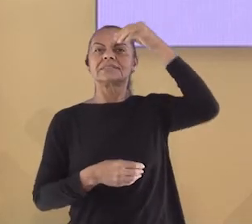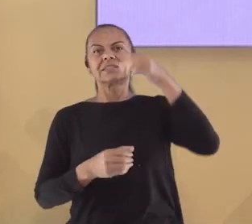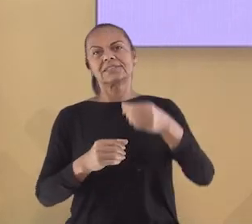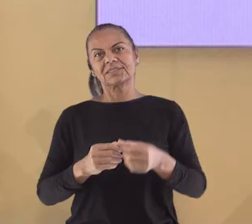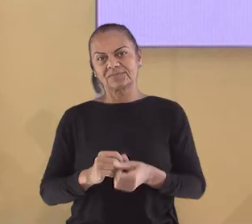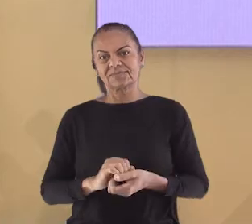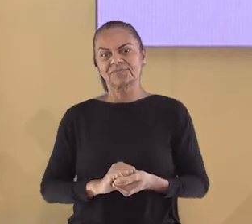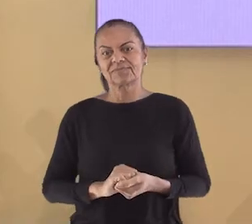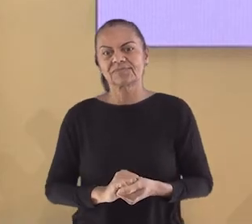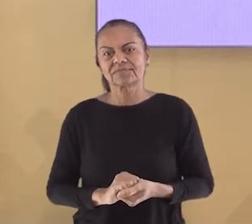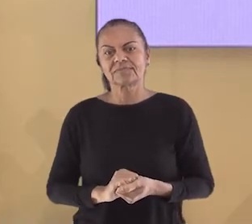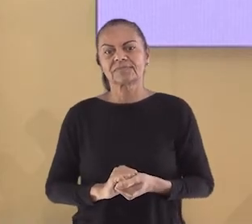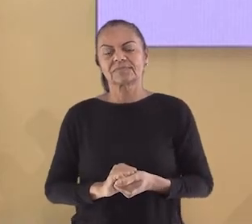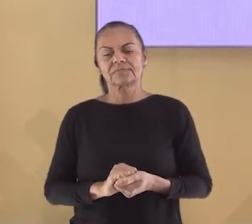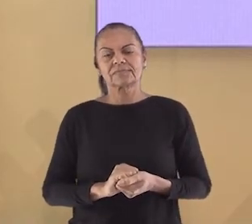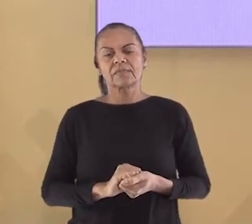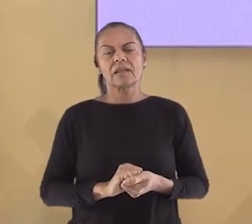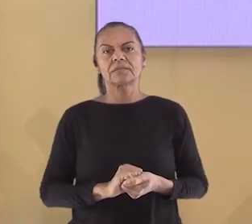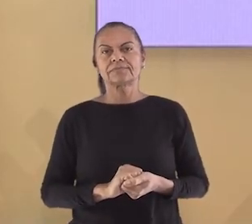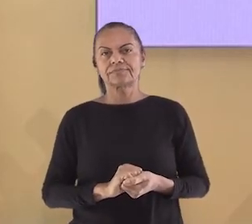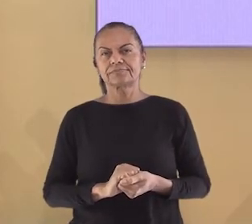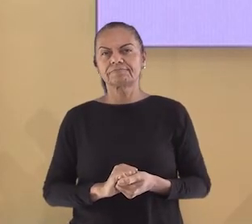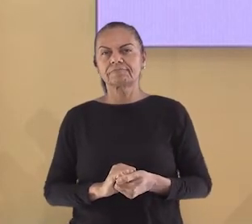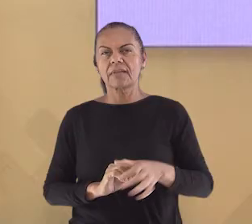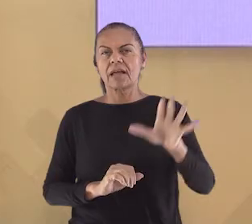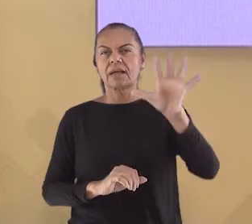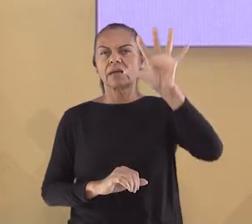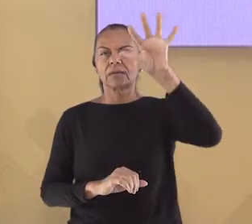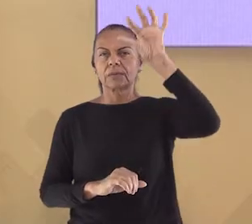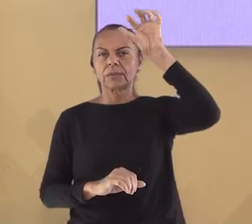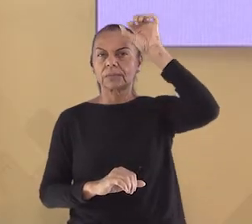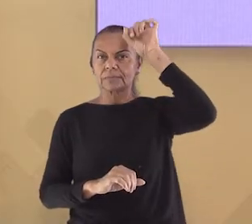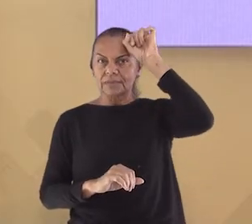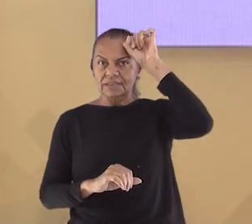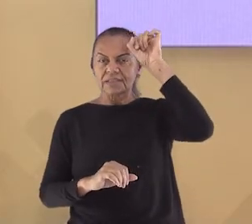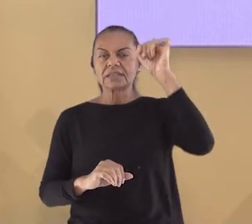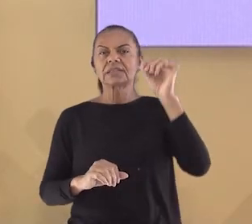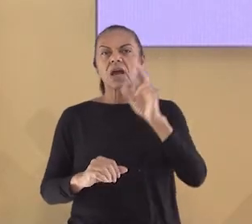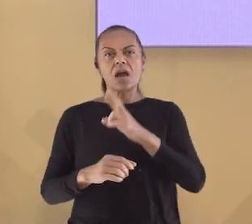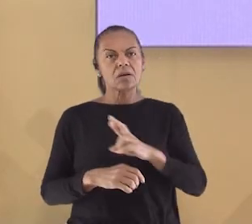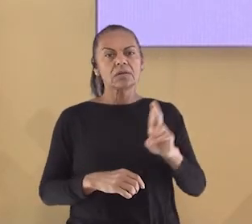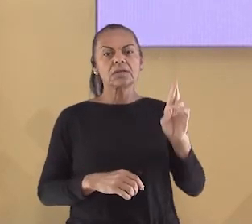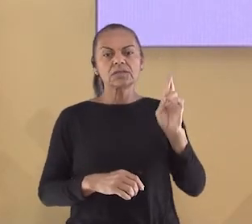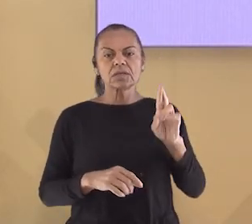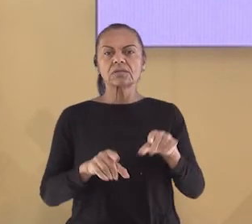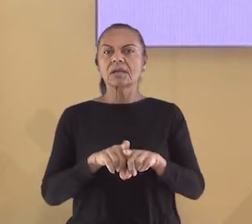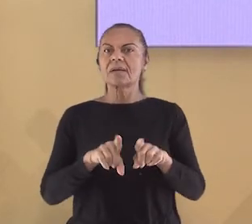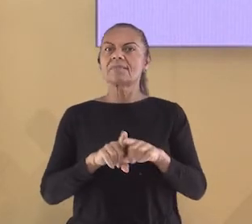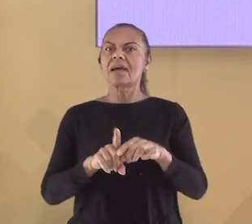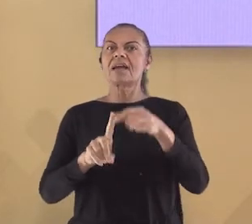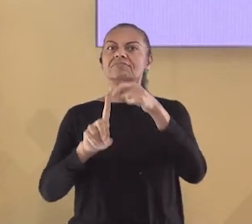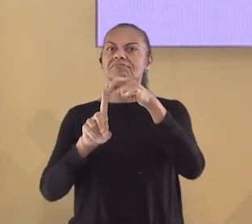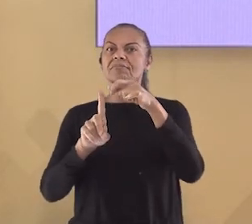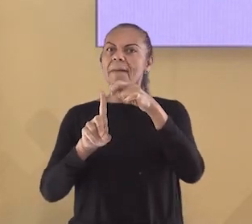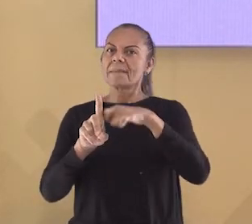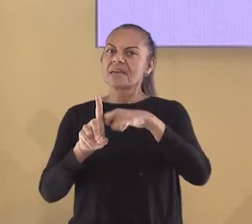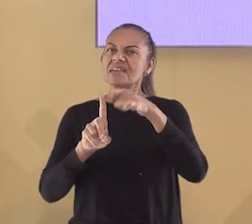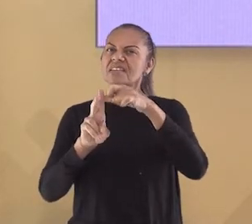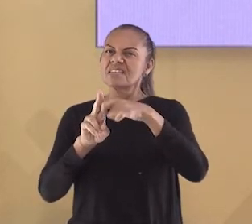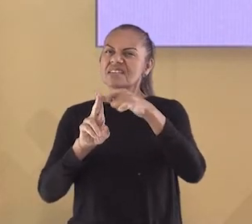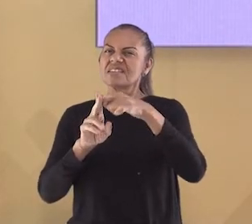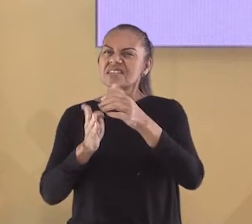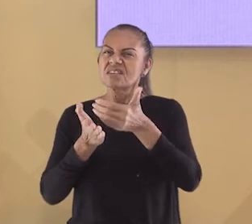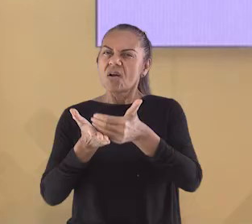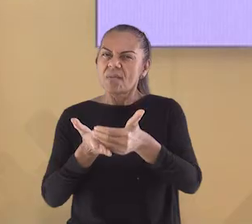Na Umbanda, o batizado também ocorre nos primeiros meses de vida e há algumas semelhanças com o